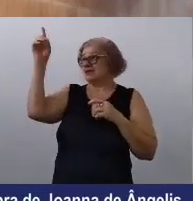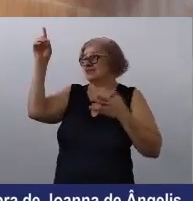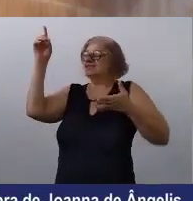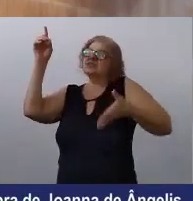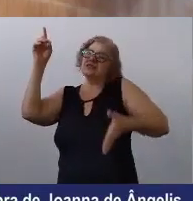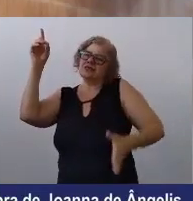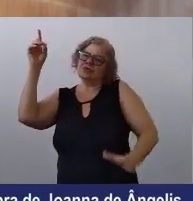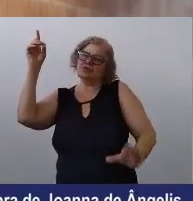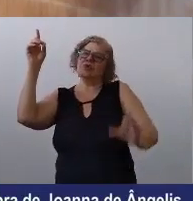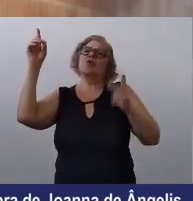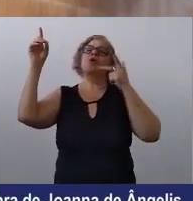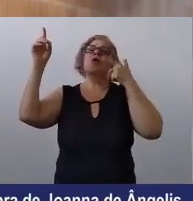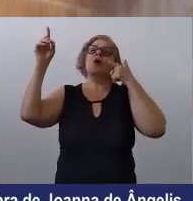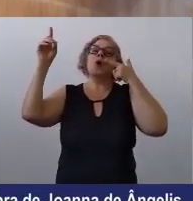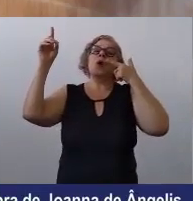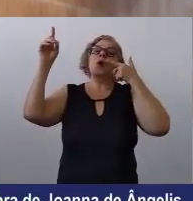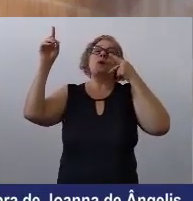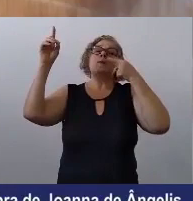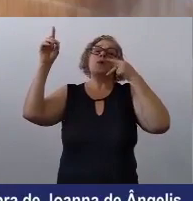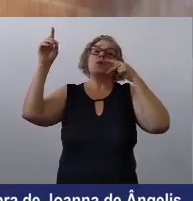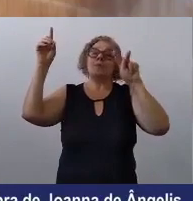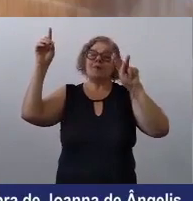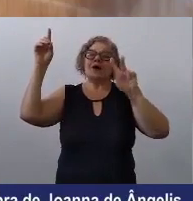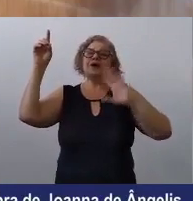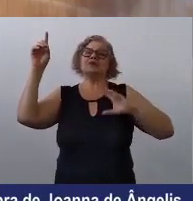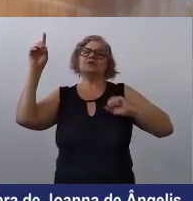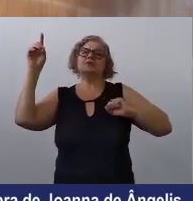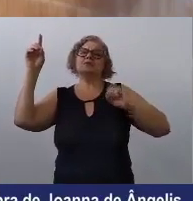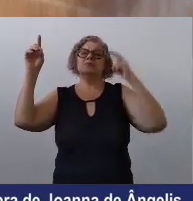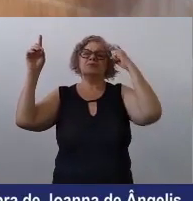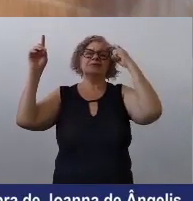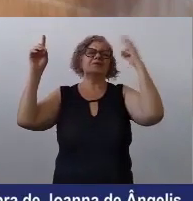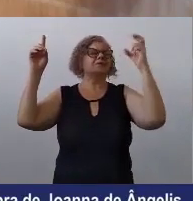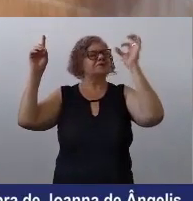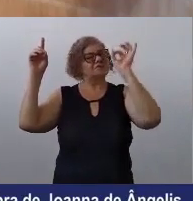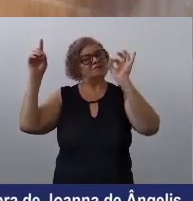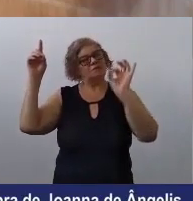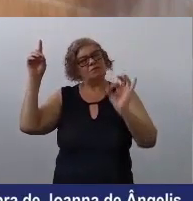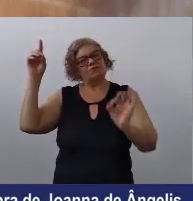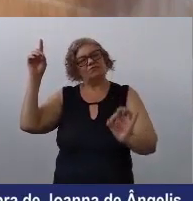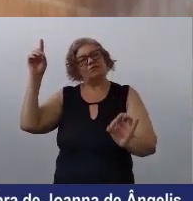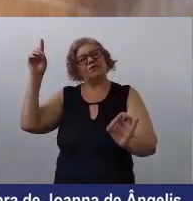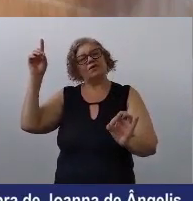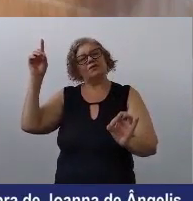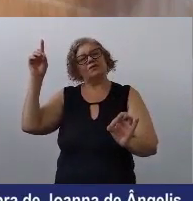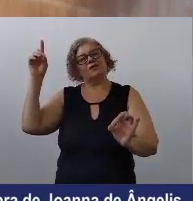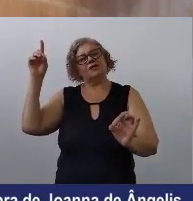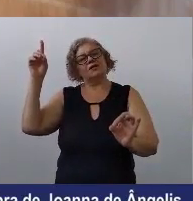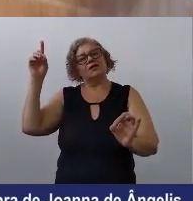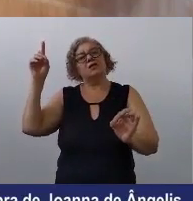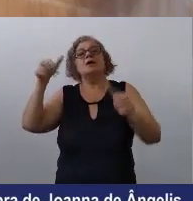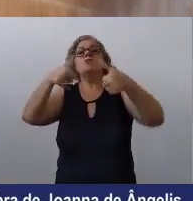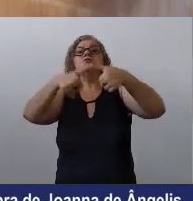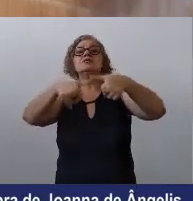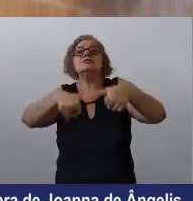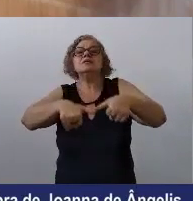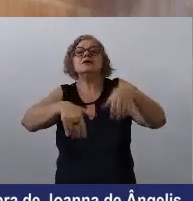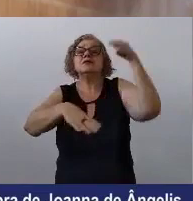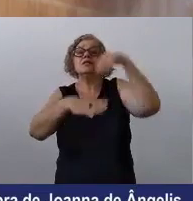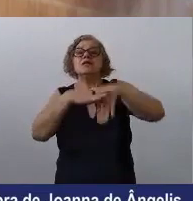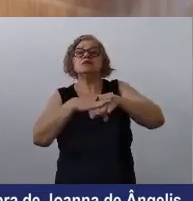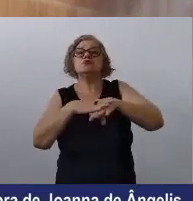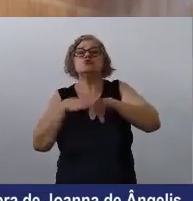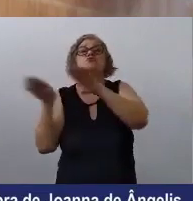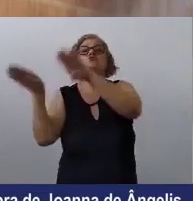Esse Criador, Pai de amor, inteligência perfeita, está dentro de todos